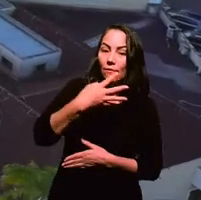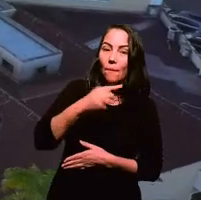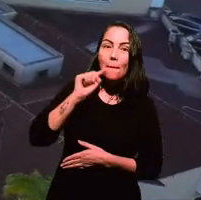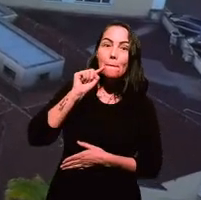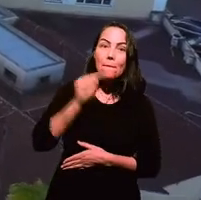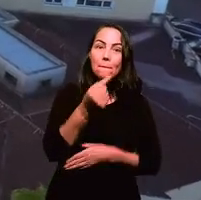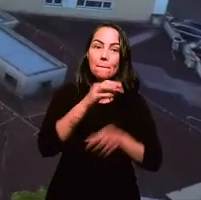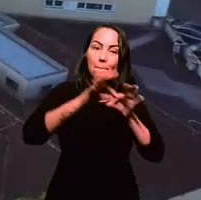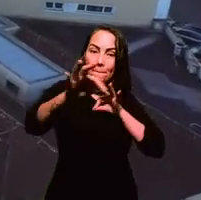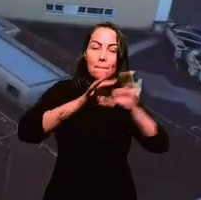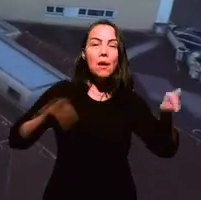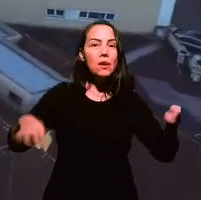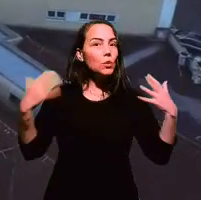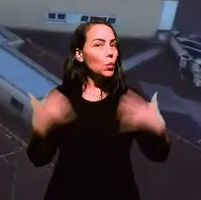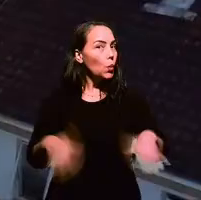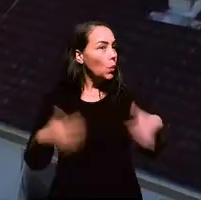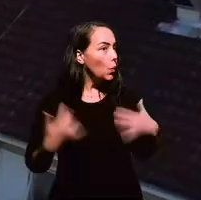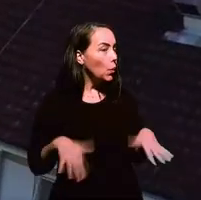quadrados.